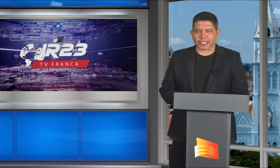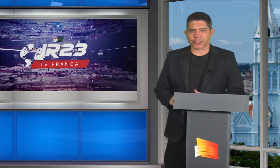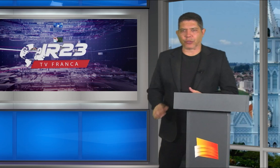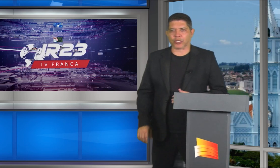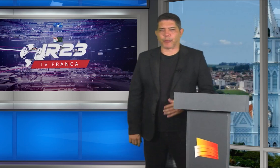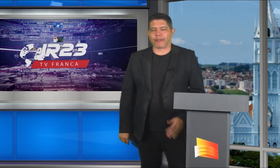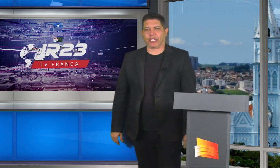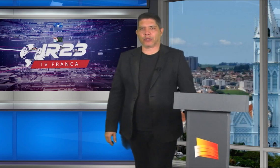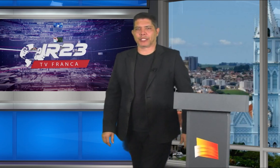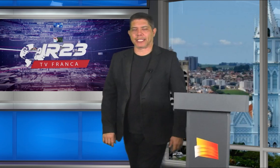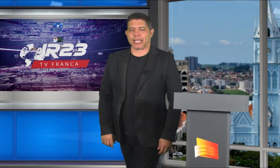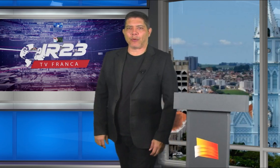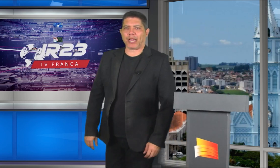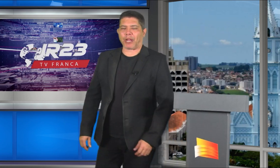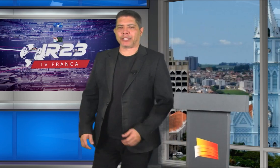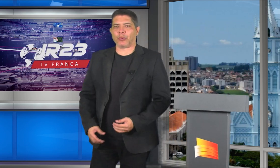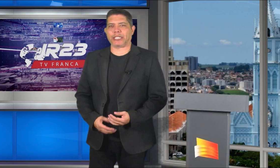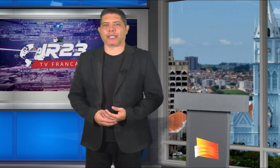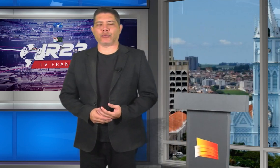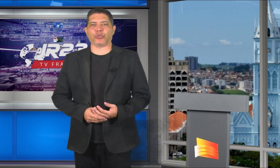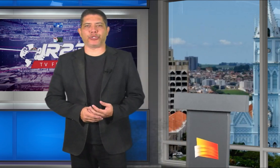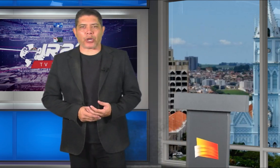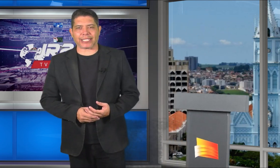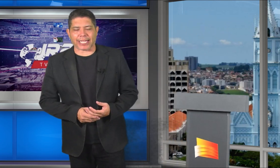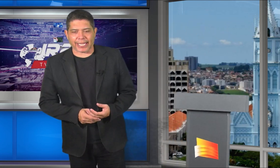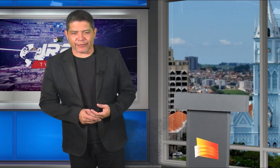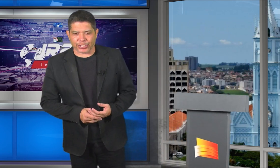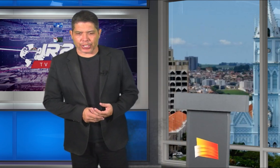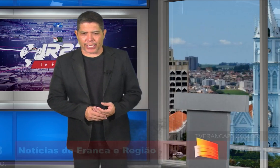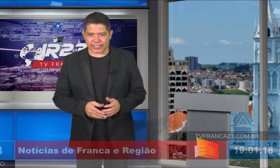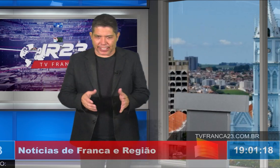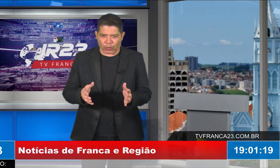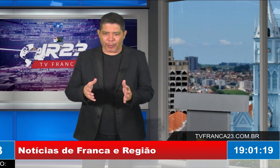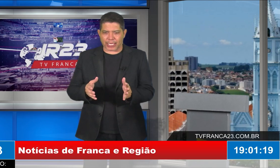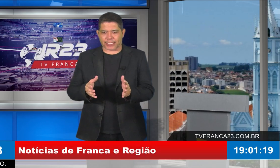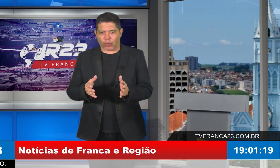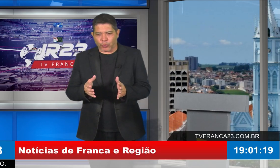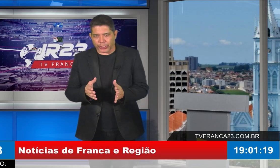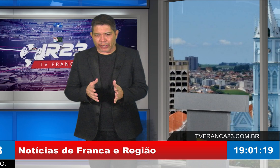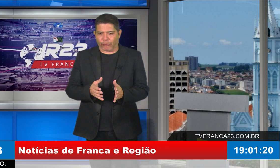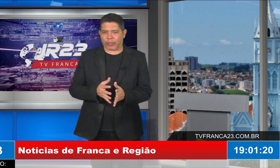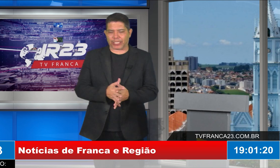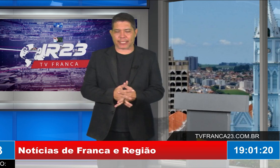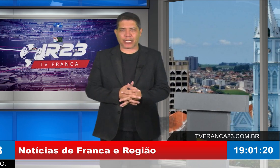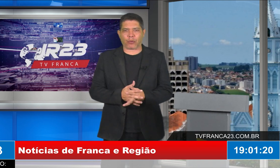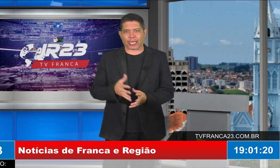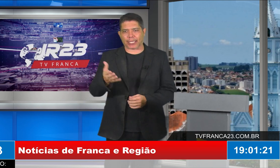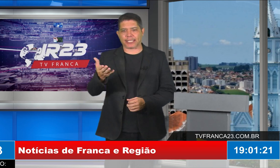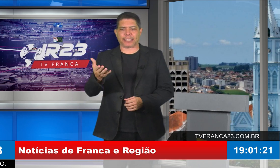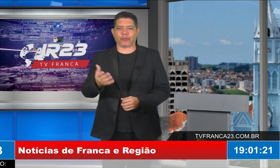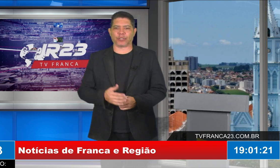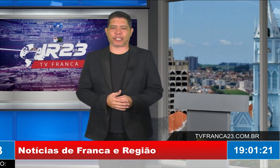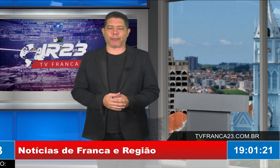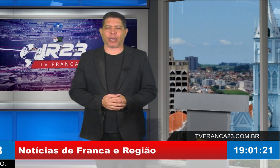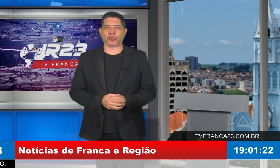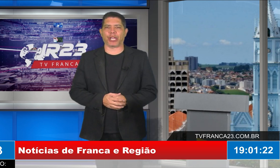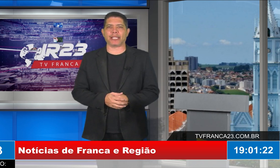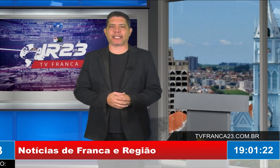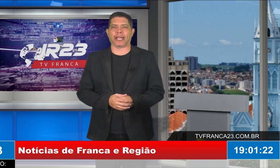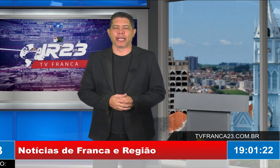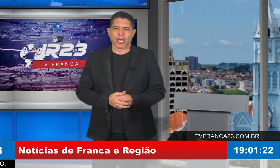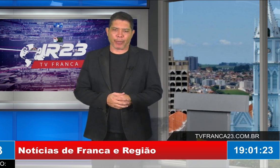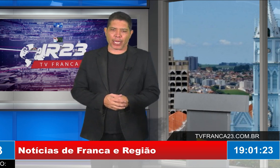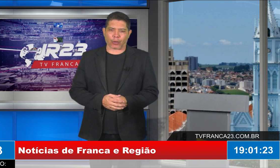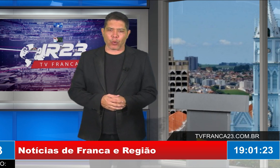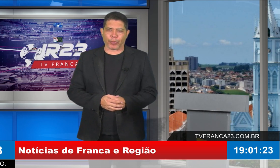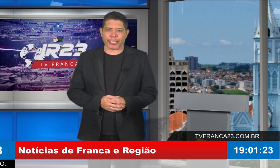Olá, boa noite, sejam todos bem-vindos. Está no ar mais uma edição do JR23, que começa com muita informação, agradecendo você pela